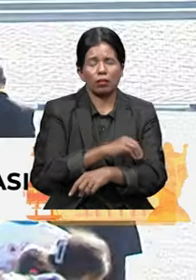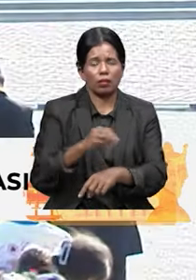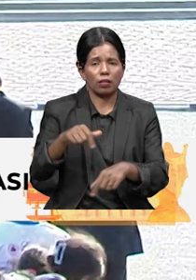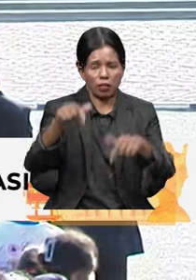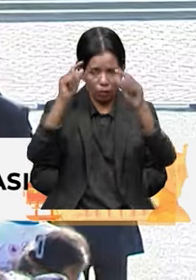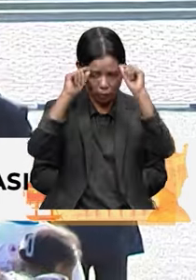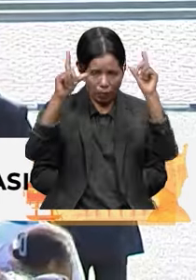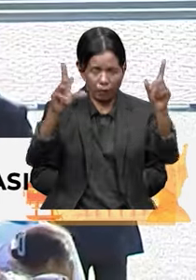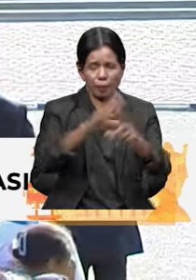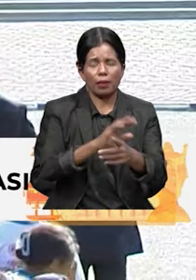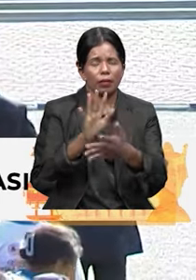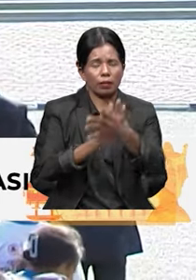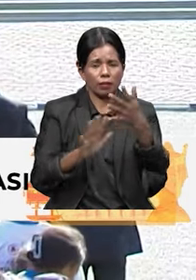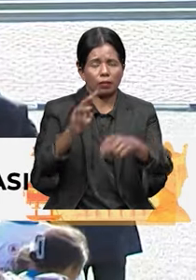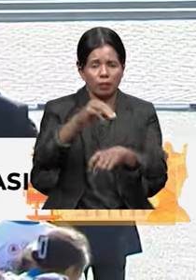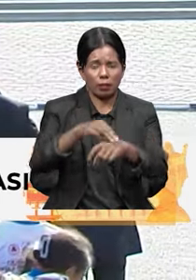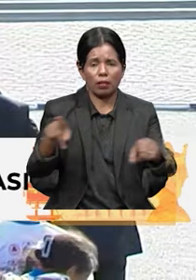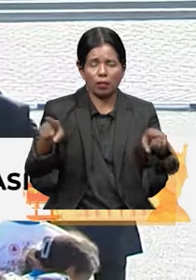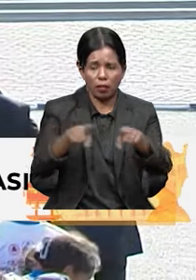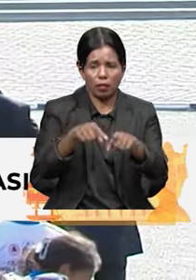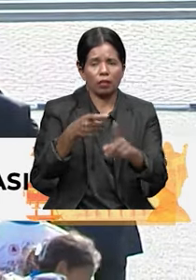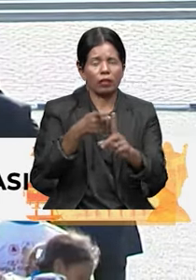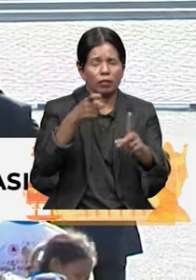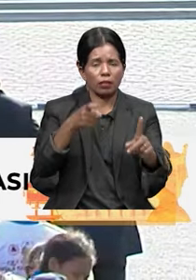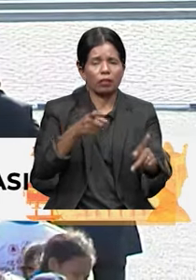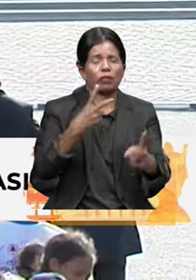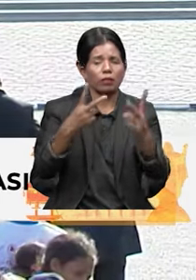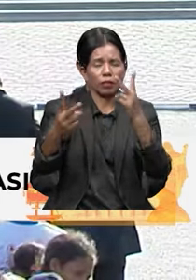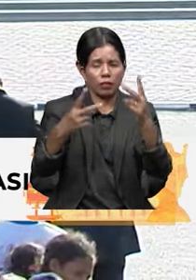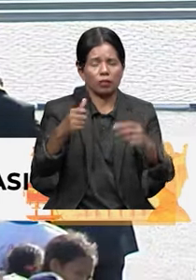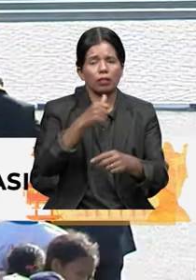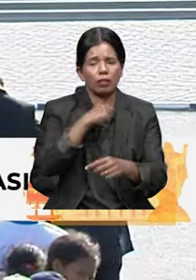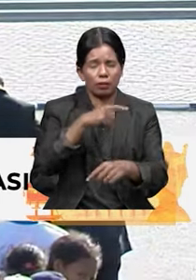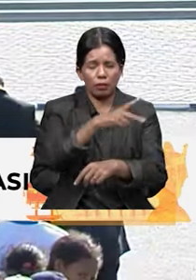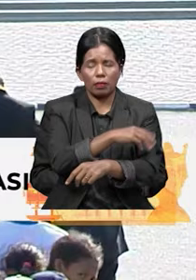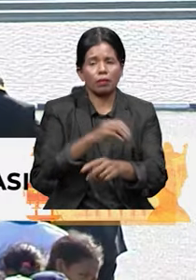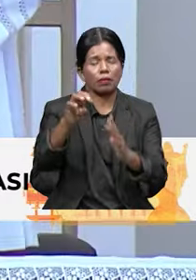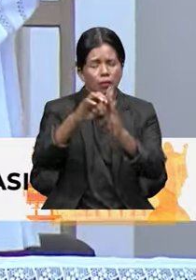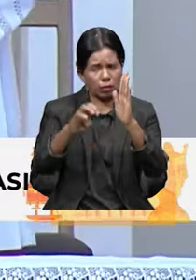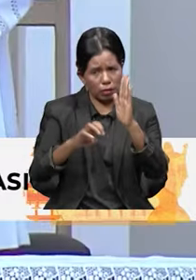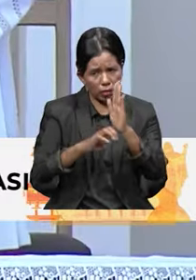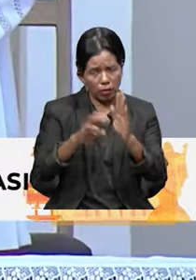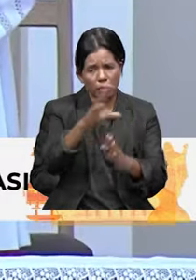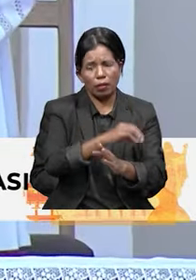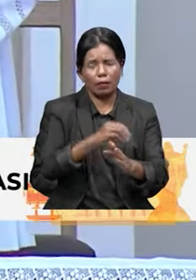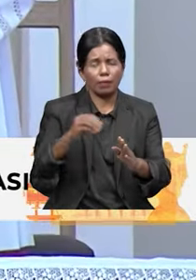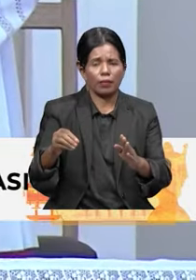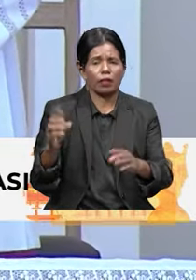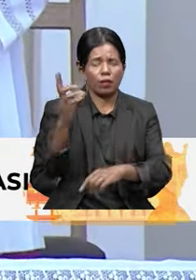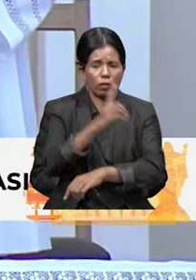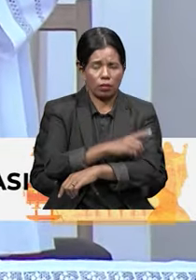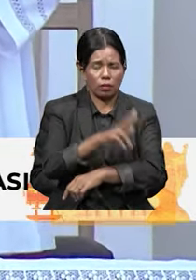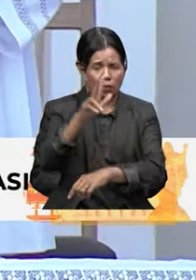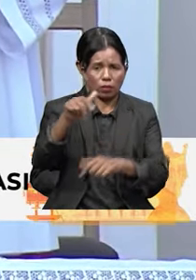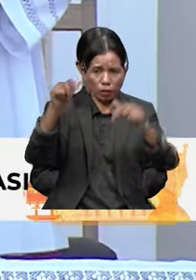Timor-Leste. Celebração Santa Missa nem no der parte da Rússia e atividade de visita apostólica no Estado Santo Padre Nien durante loron Tolu